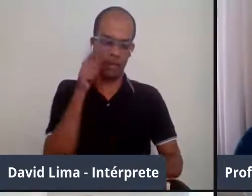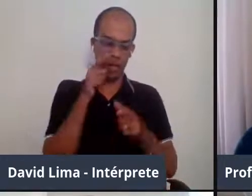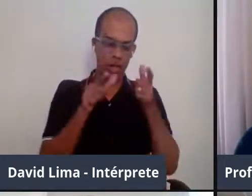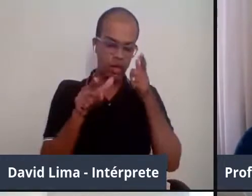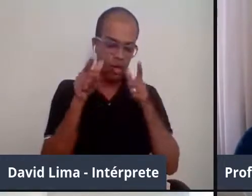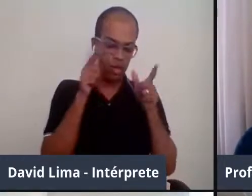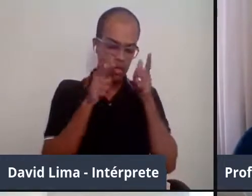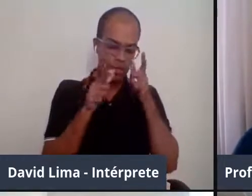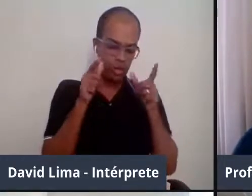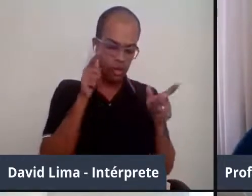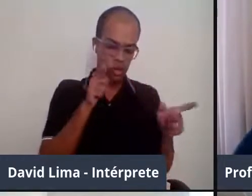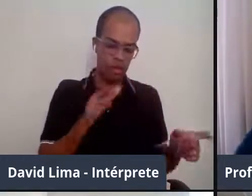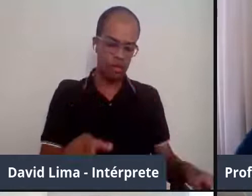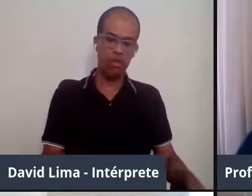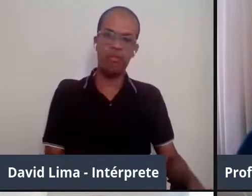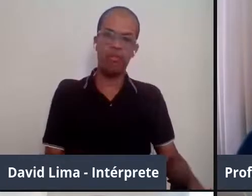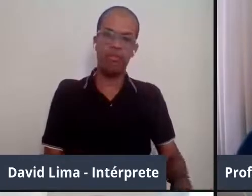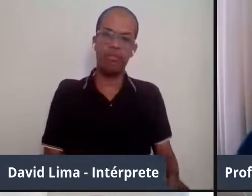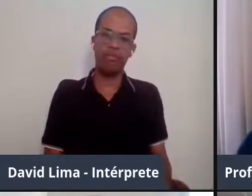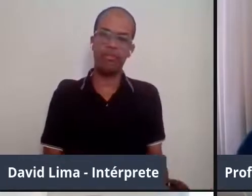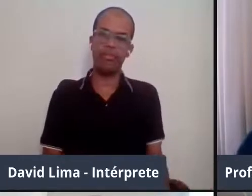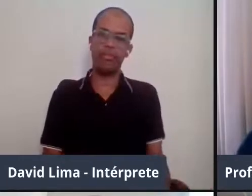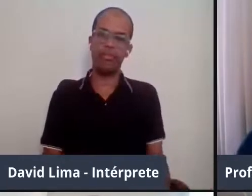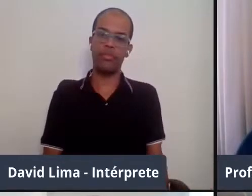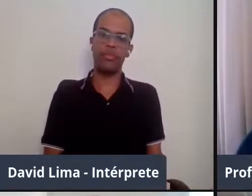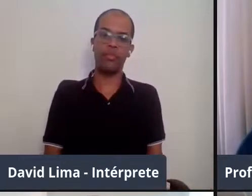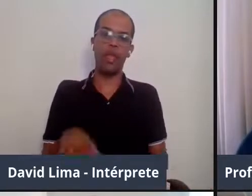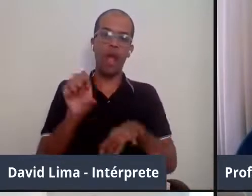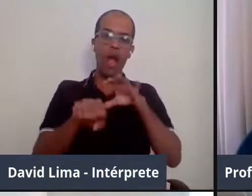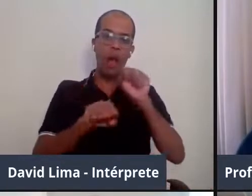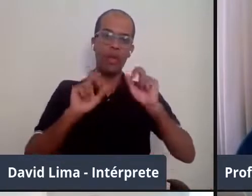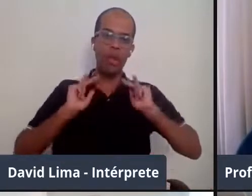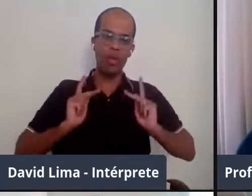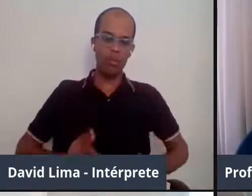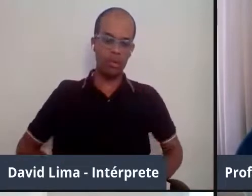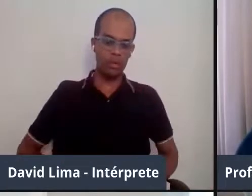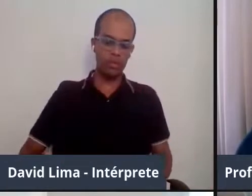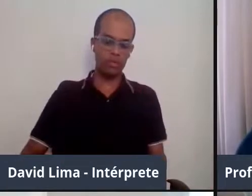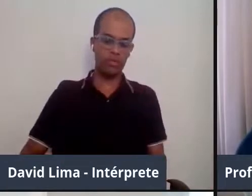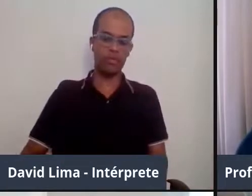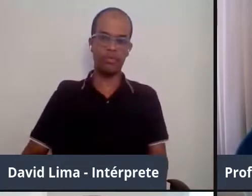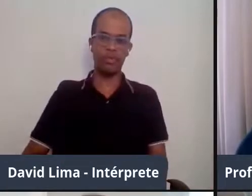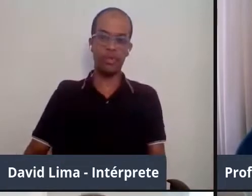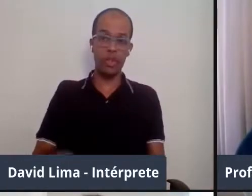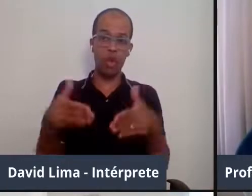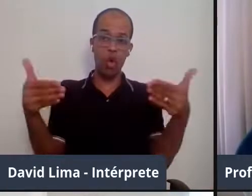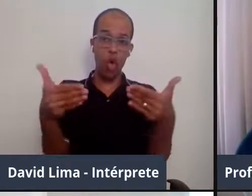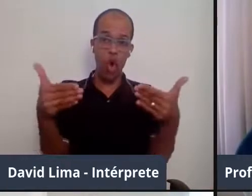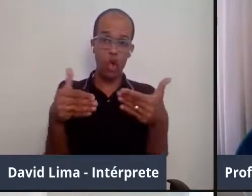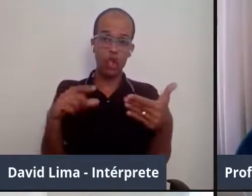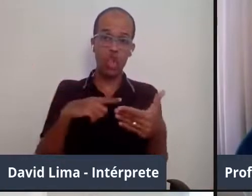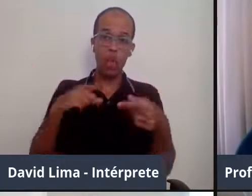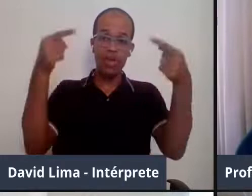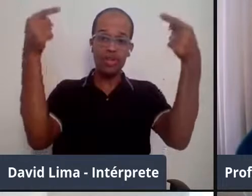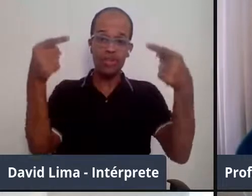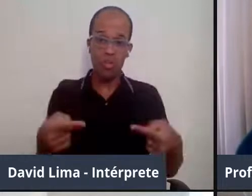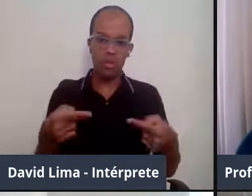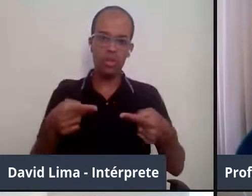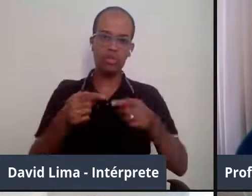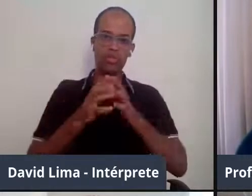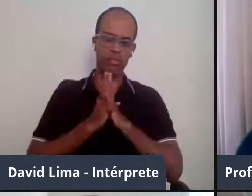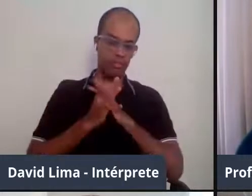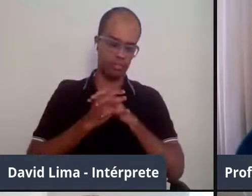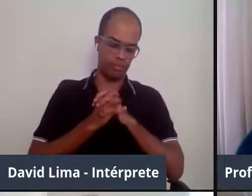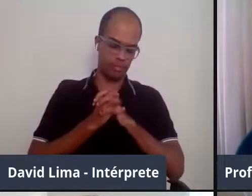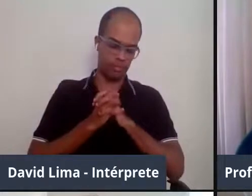O senador falou a palavra-chave, que capital humano. Temos capital humano e hoje no mundo inteiro temos uma disputa por esse capital humano.